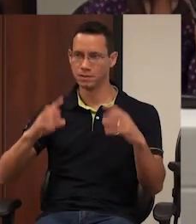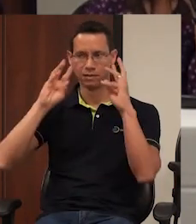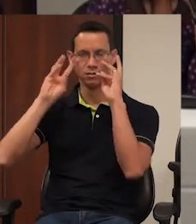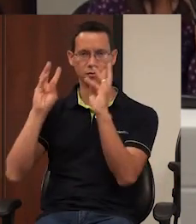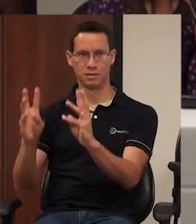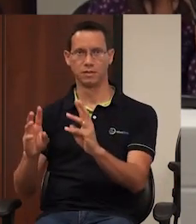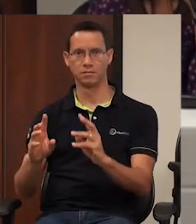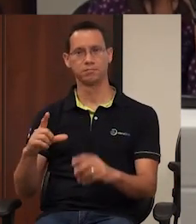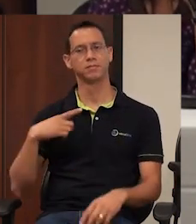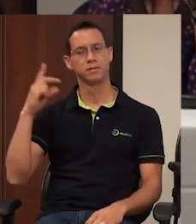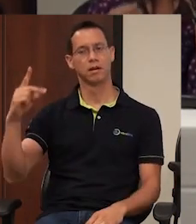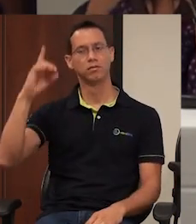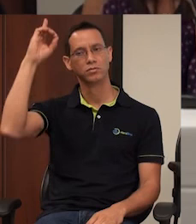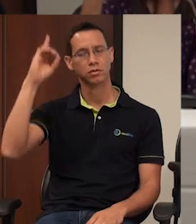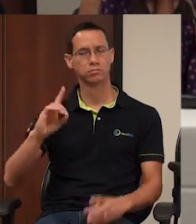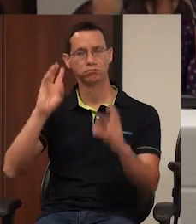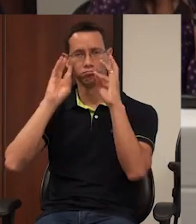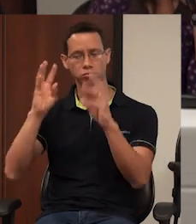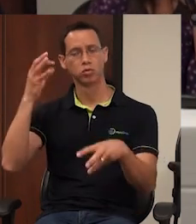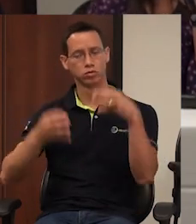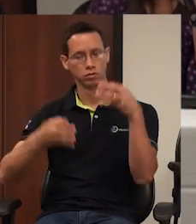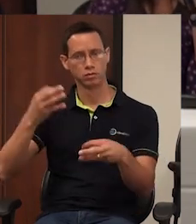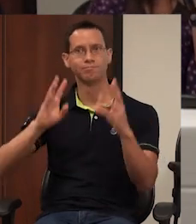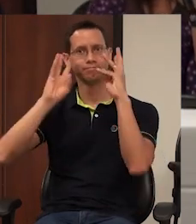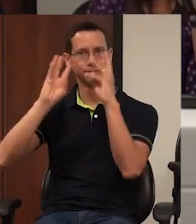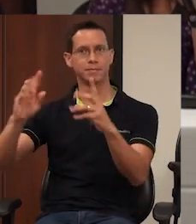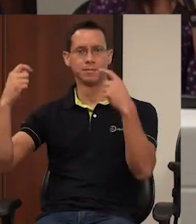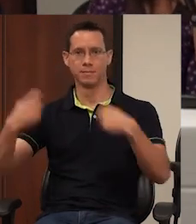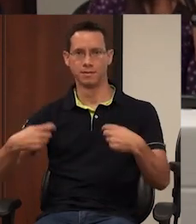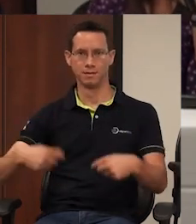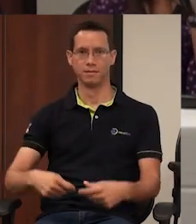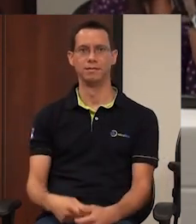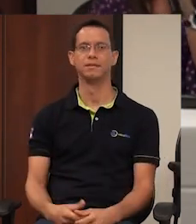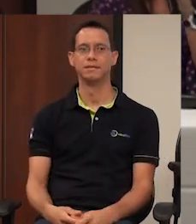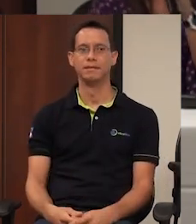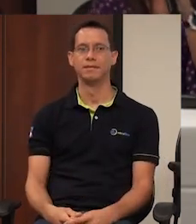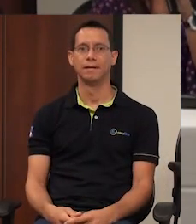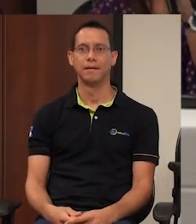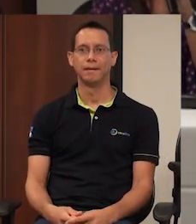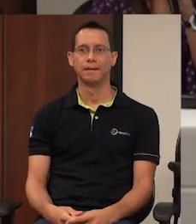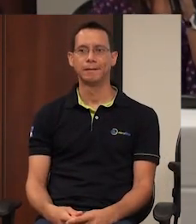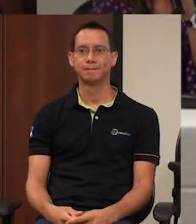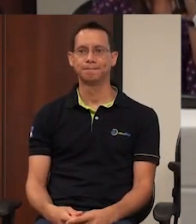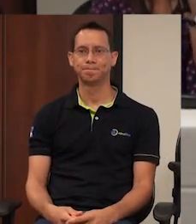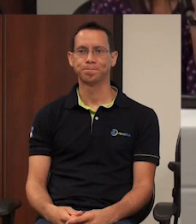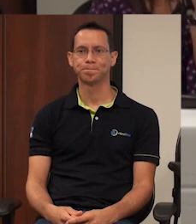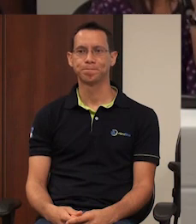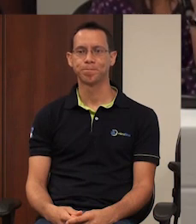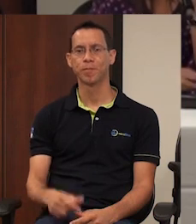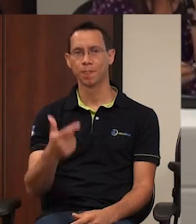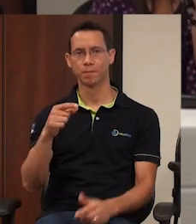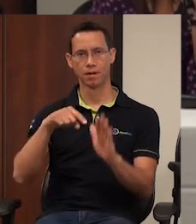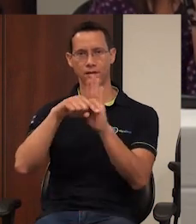tem o direito de ser ouvida e o juiz tem a obrigação de ouvir essa pessoa. Certo? A